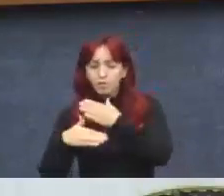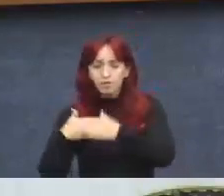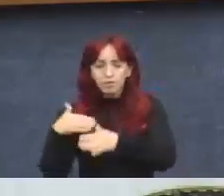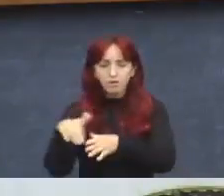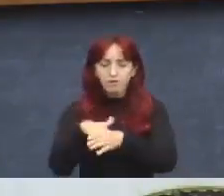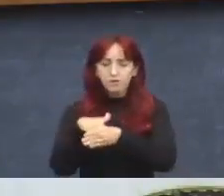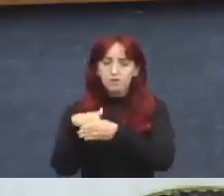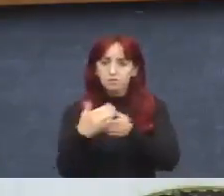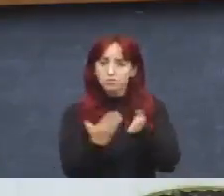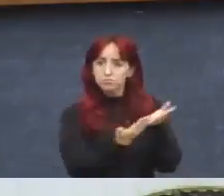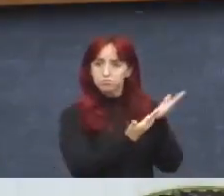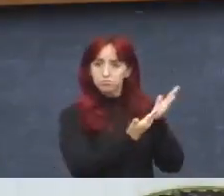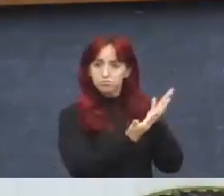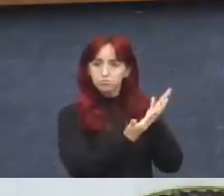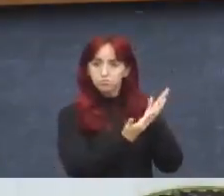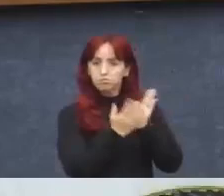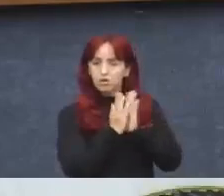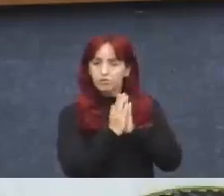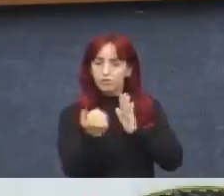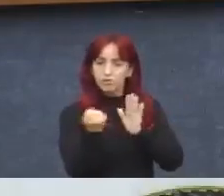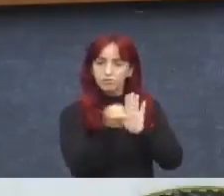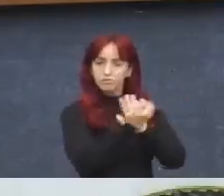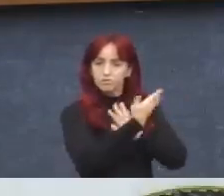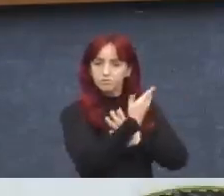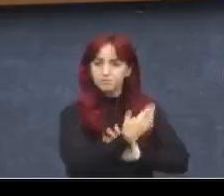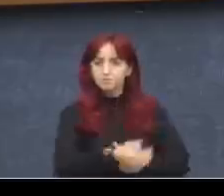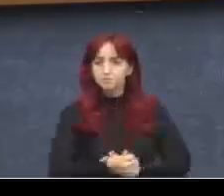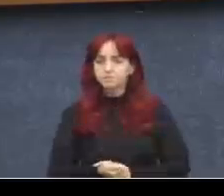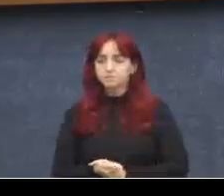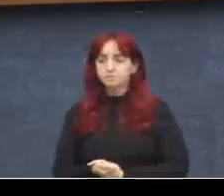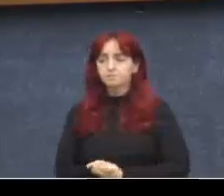votação. Por favor, registre os seus votos.